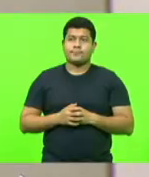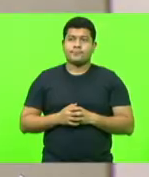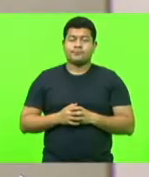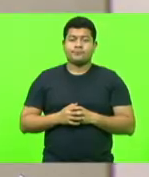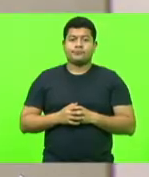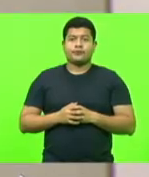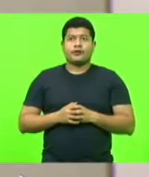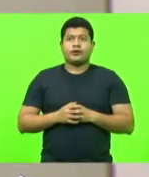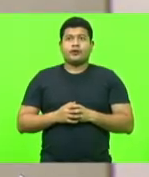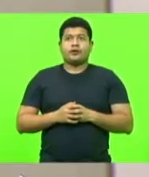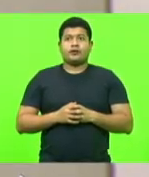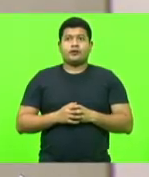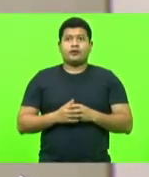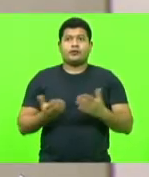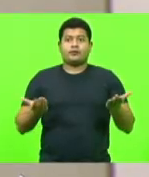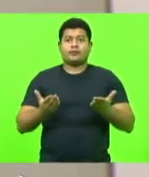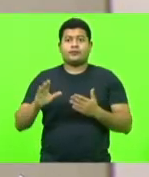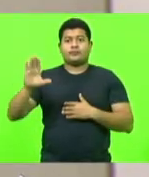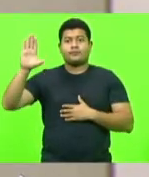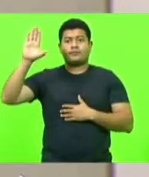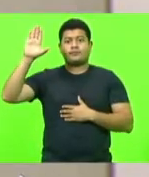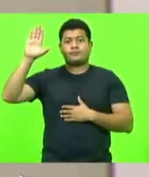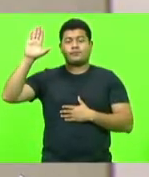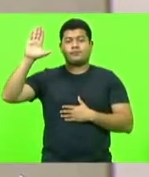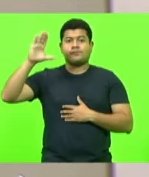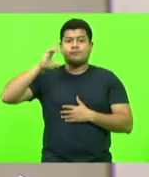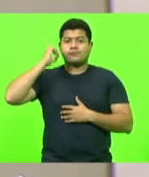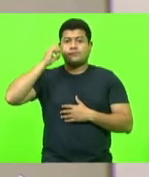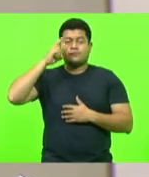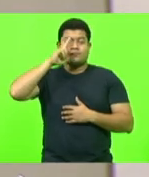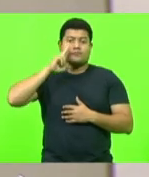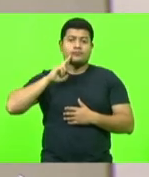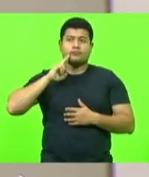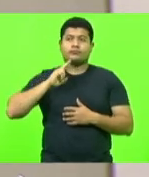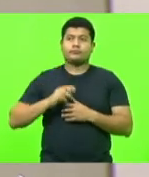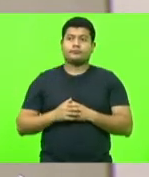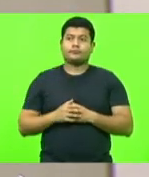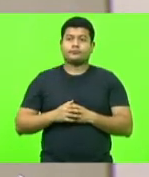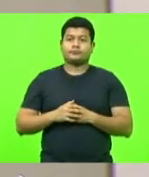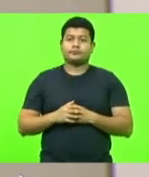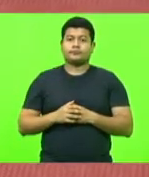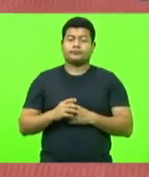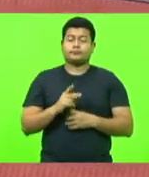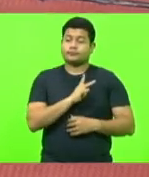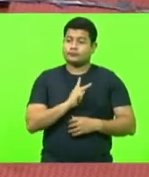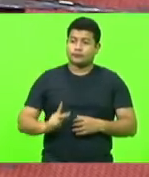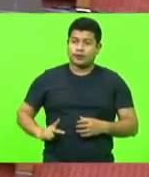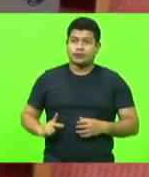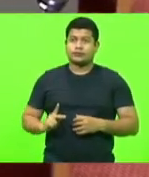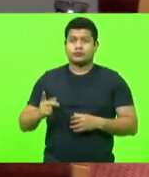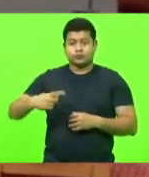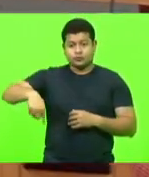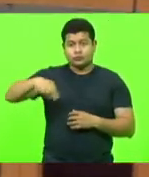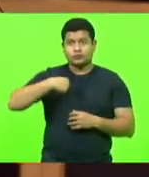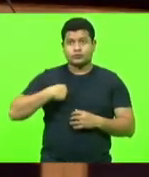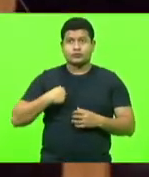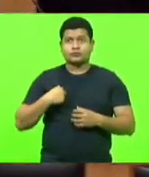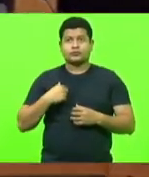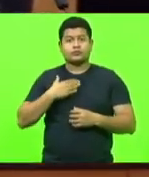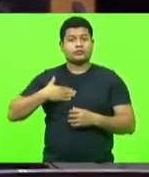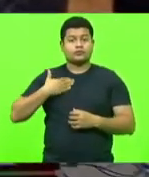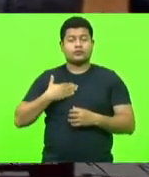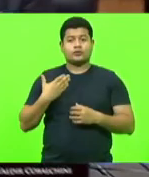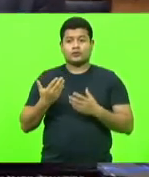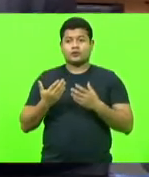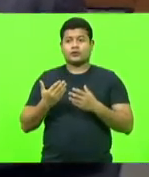Não havendo... Deputado Ivan Nats. Discutir, com a palavra o deputado Ivan Nats. Senhor presidente, nós gostaríamos de seguir a mesma